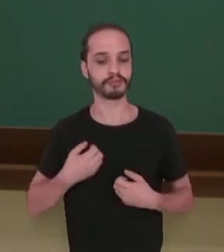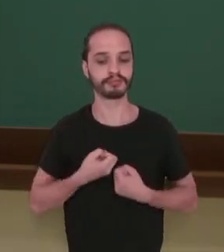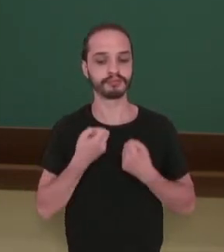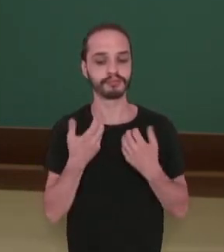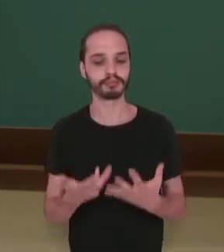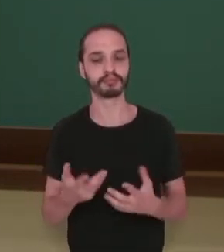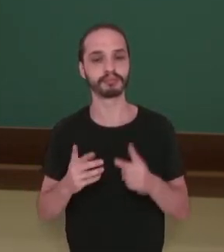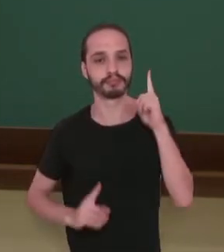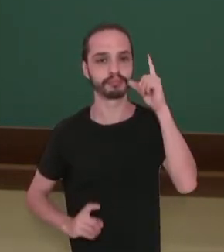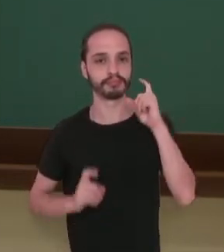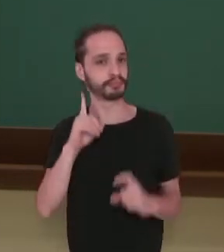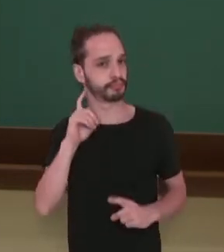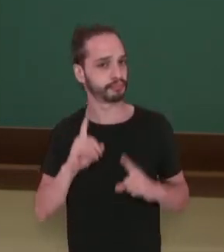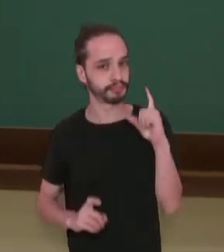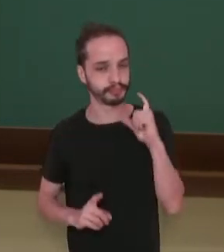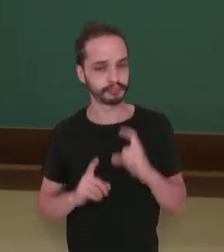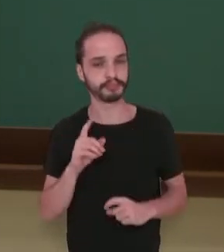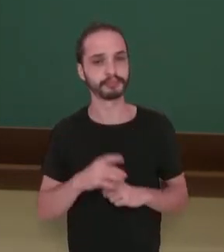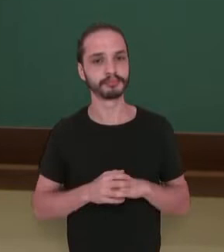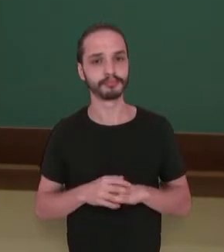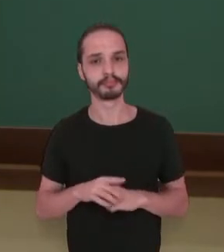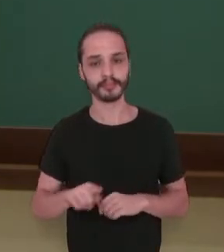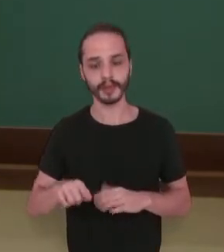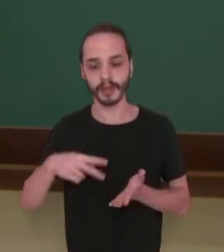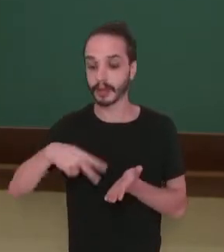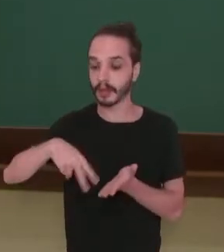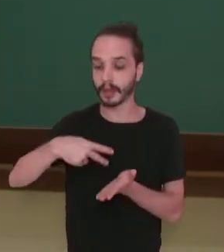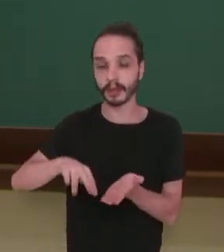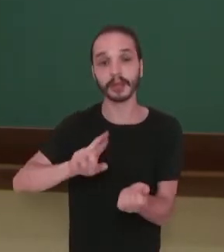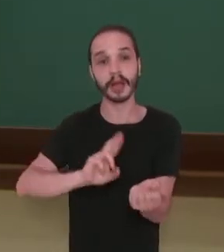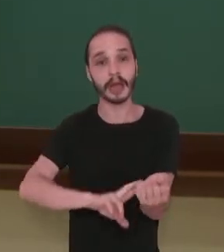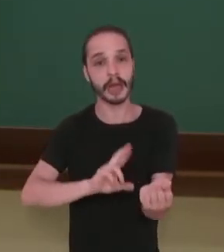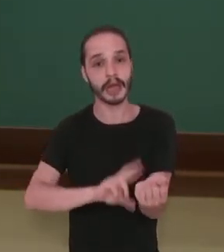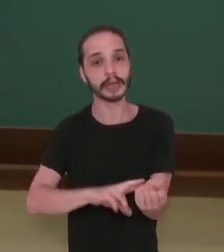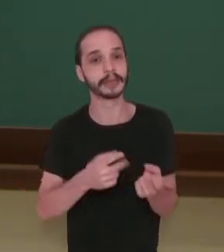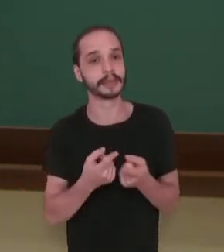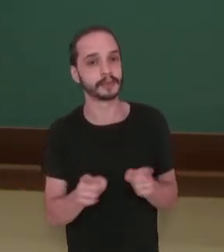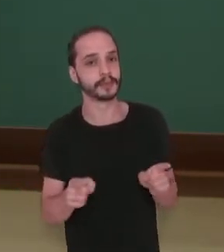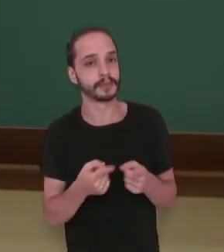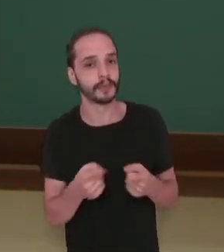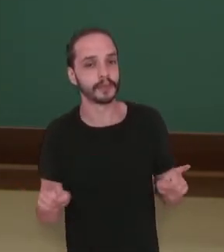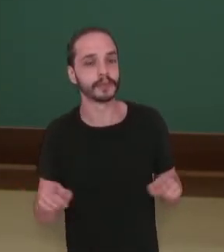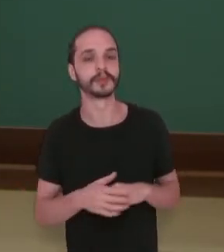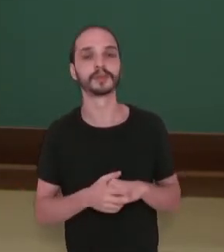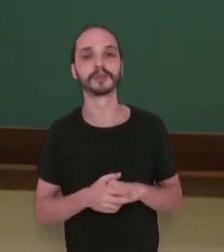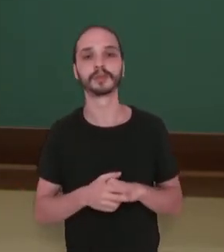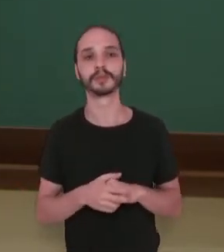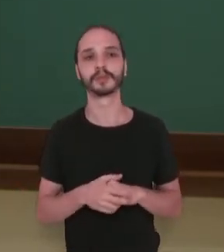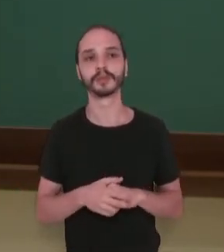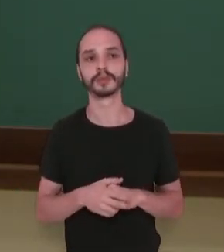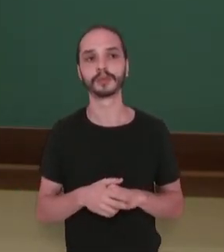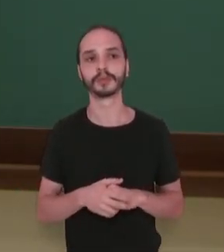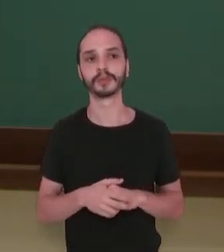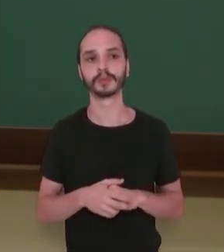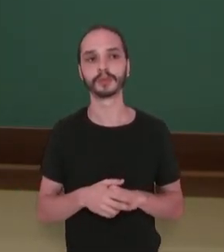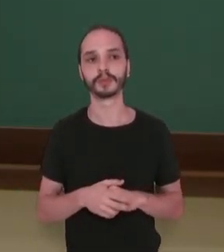querendo dizer, né? Você dança no ritmo da música, né?